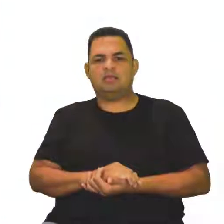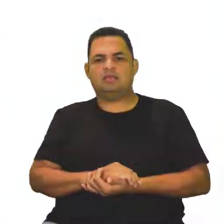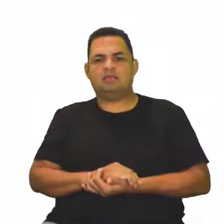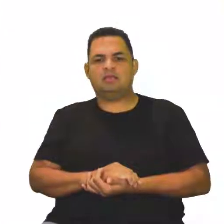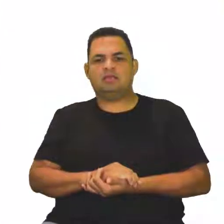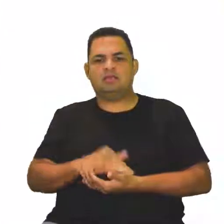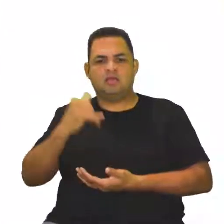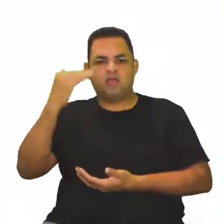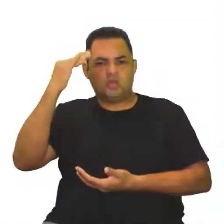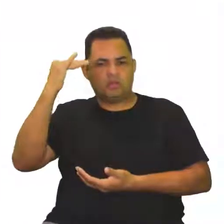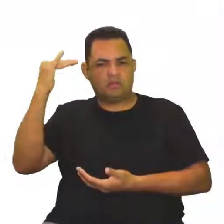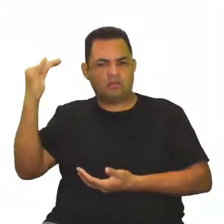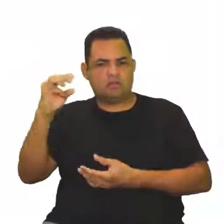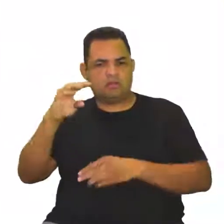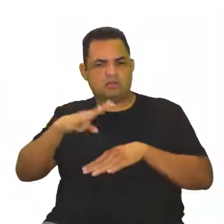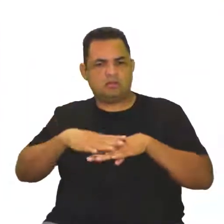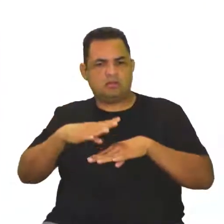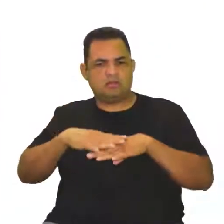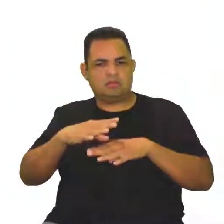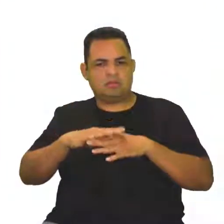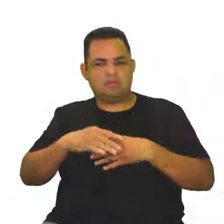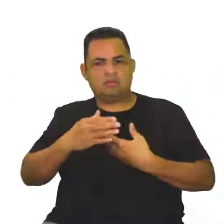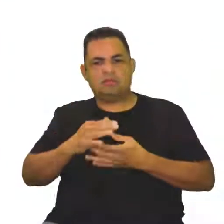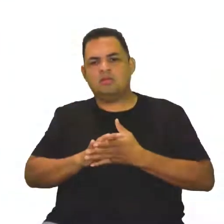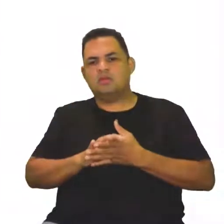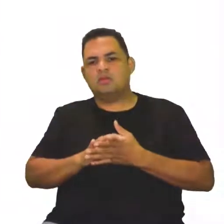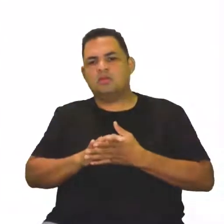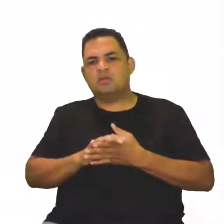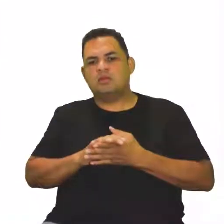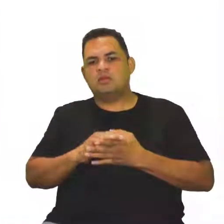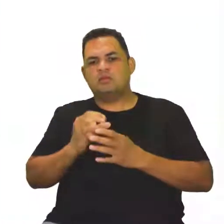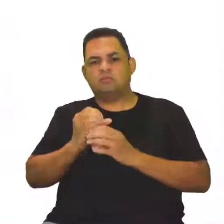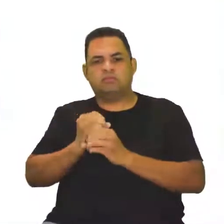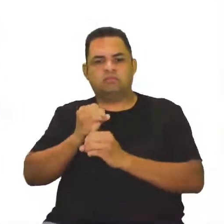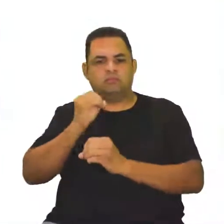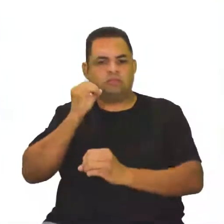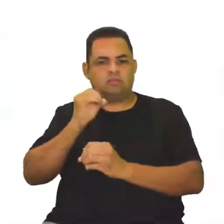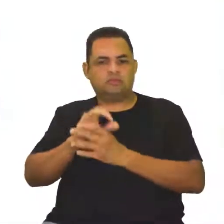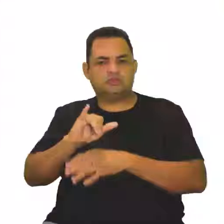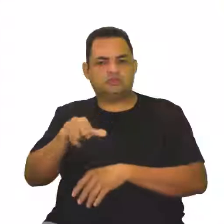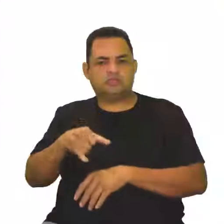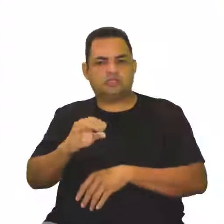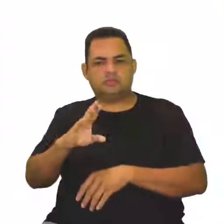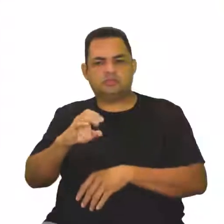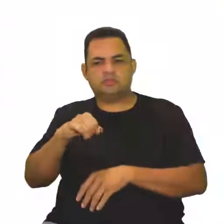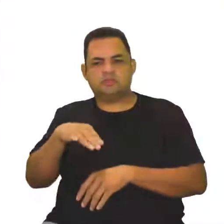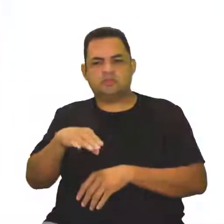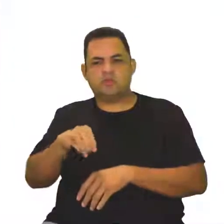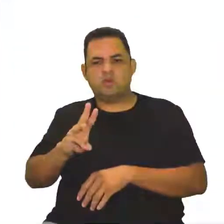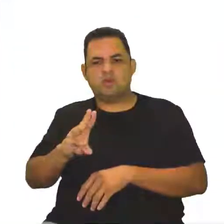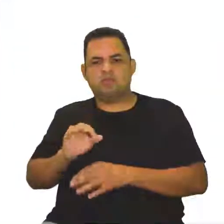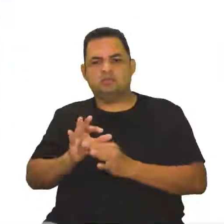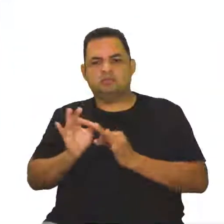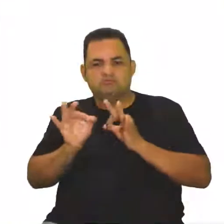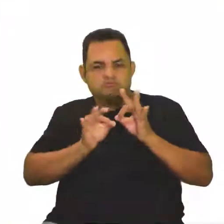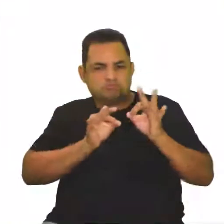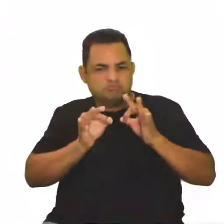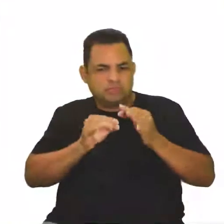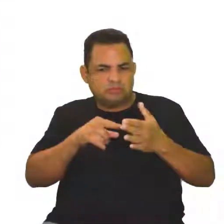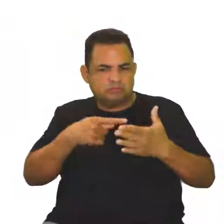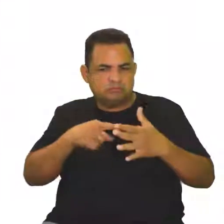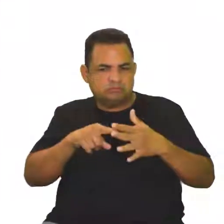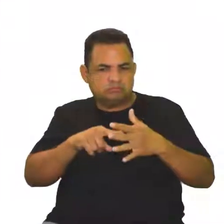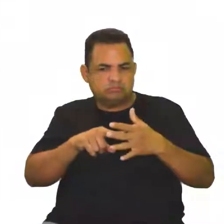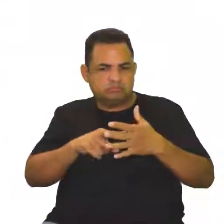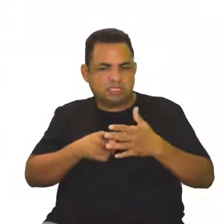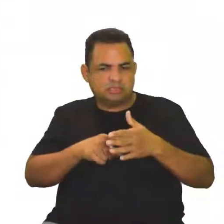é em homenagem ao matemático e engenheiro James Watt, que aprimorou a máquina a vapor,